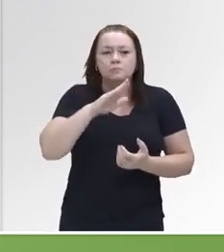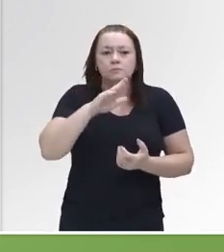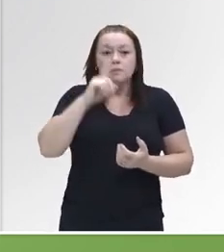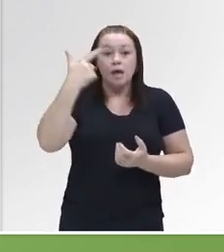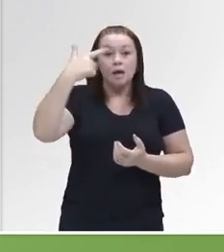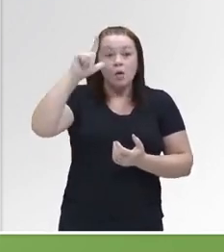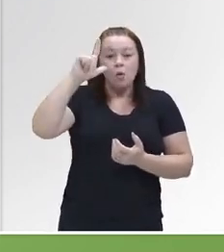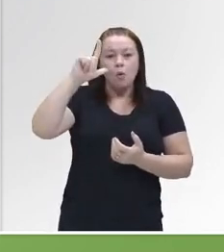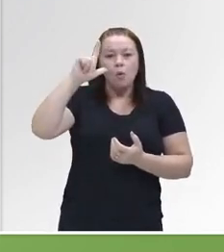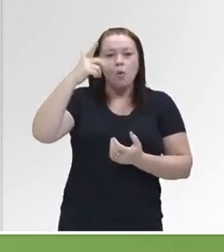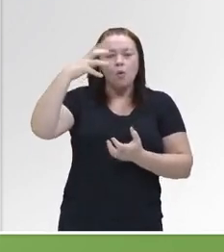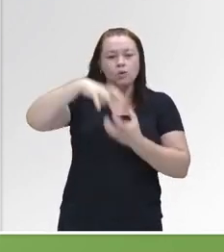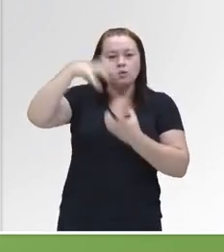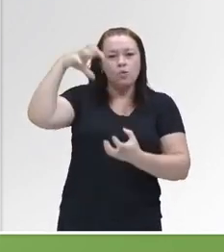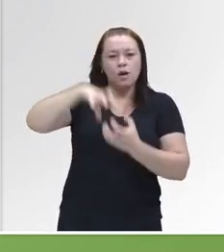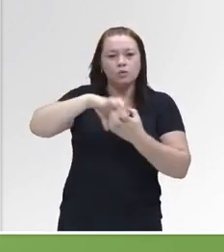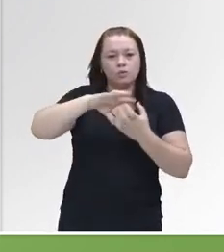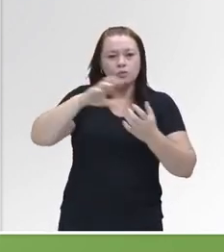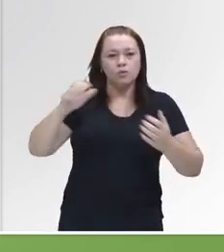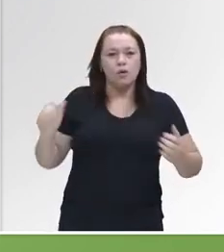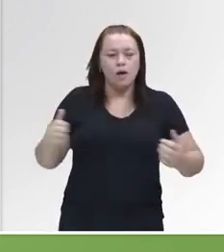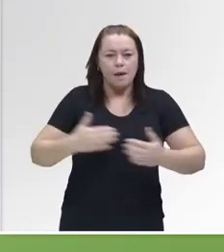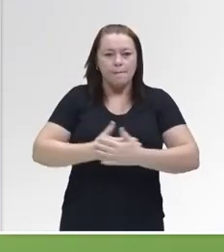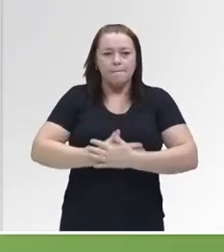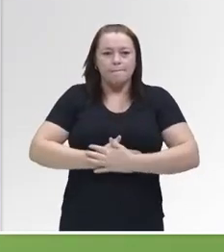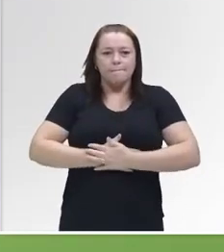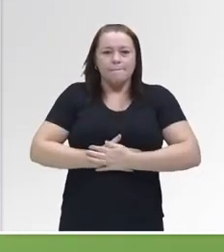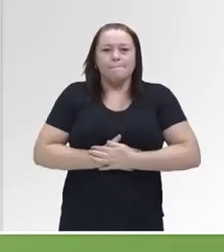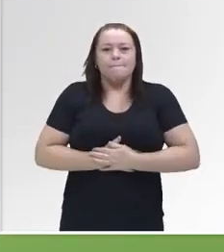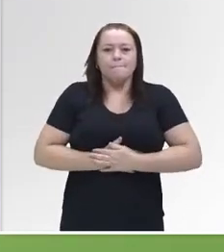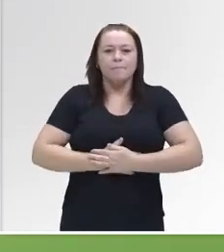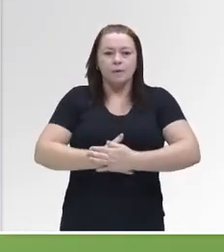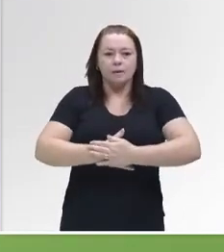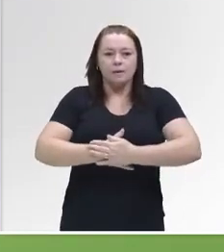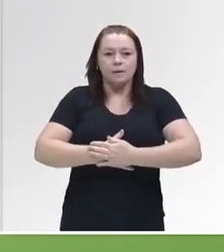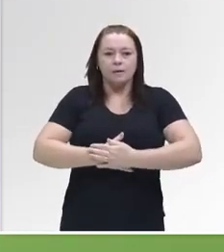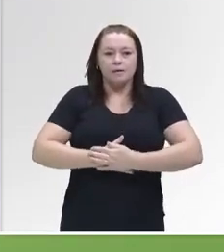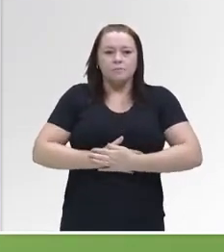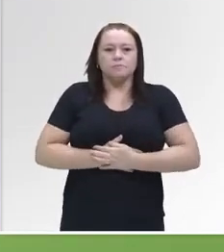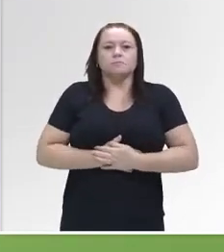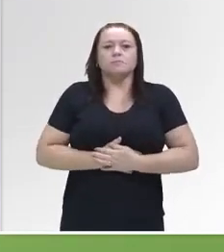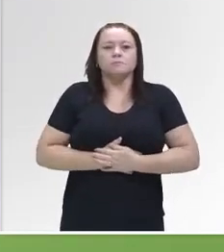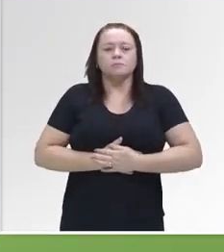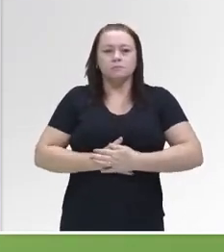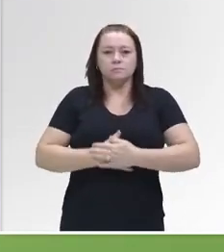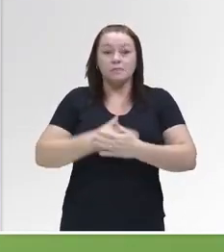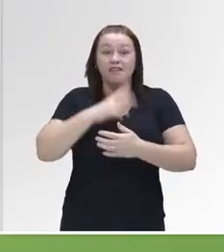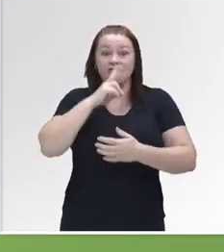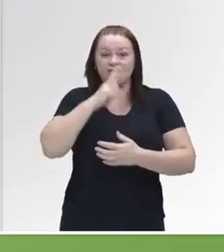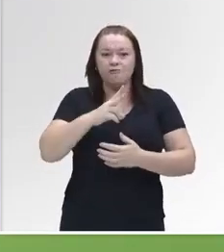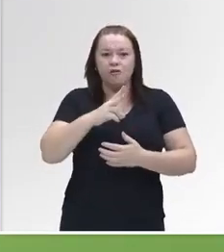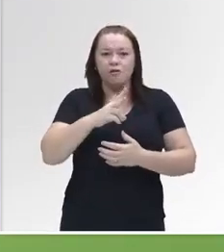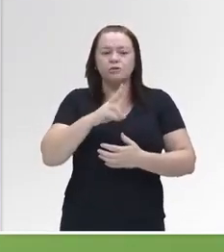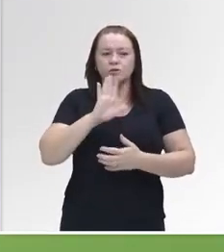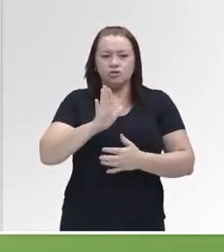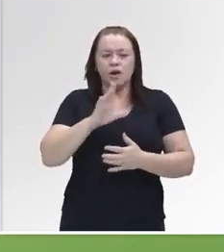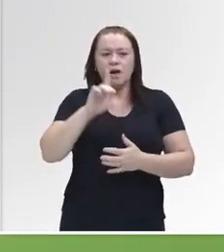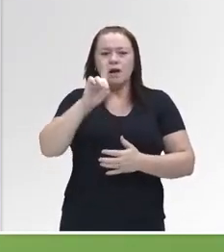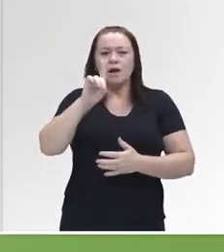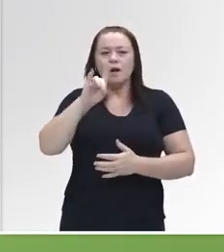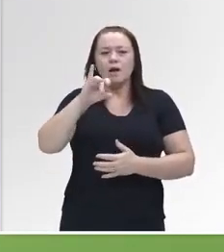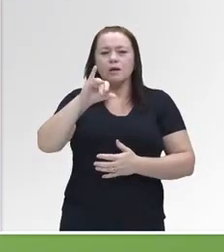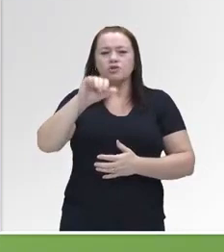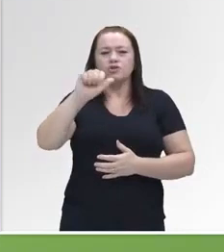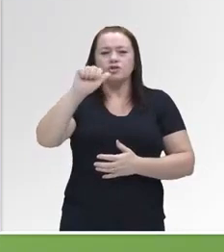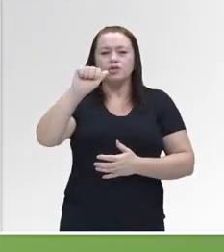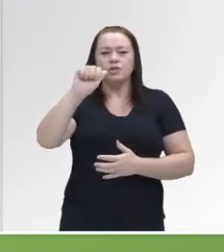o abraço e puxa no diafragma. O diafragma é aquele músculo que nós já conversamos, que ele vai fazer